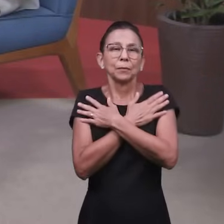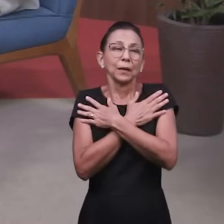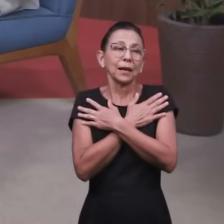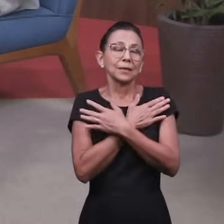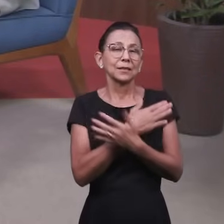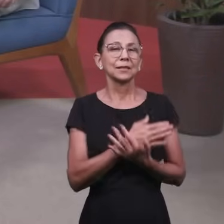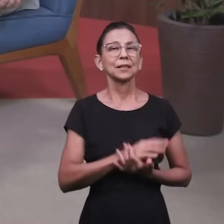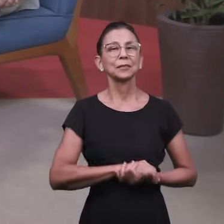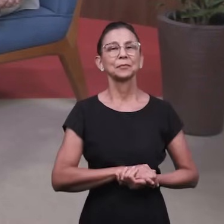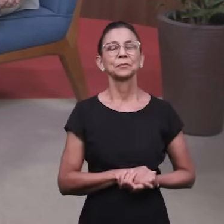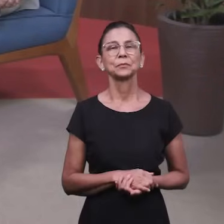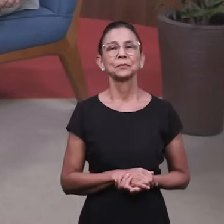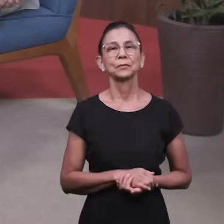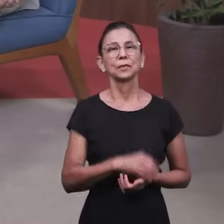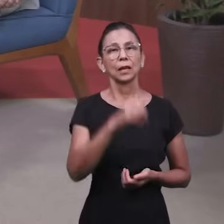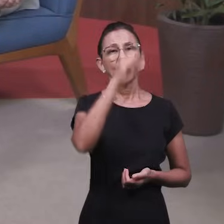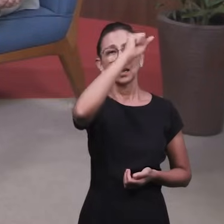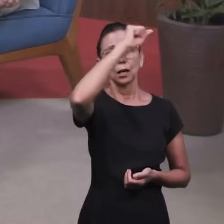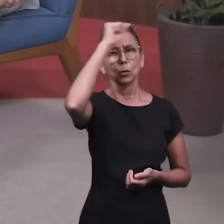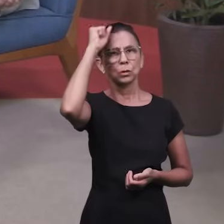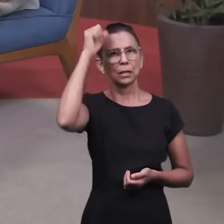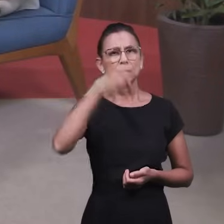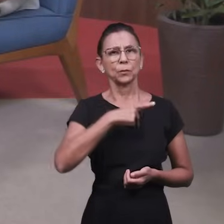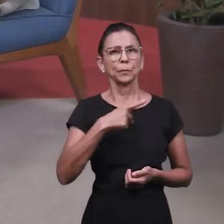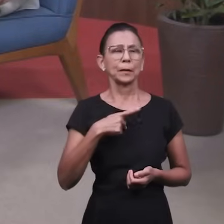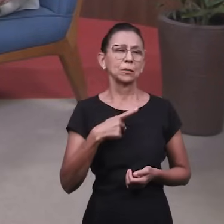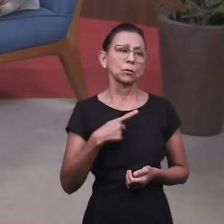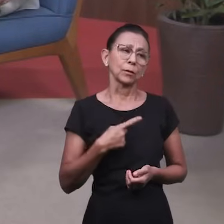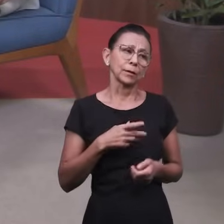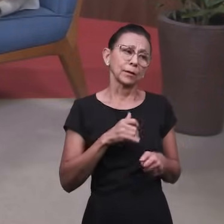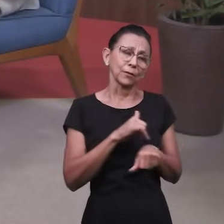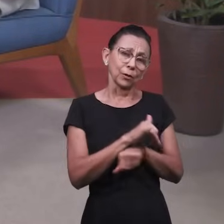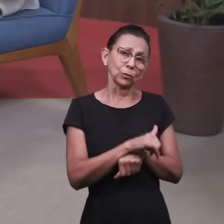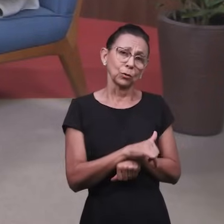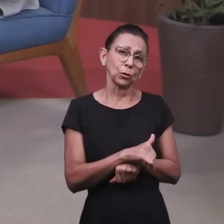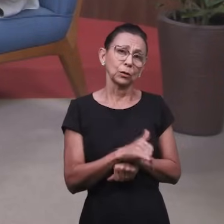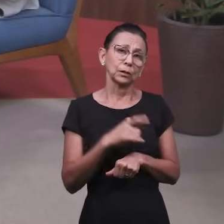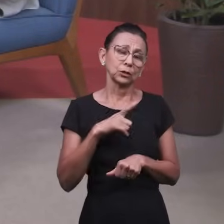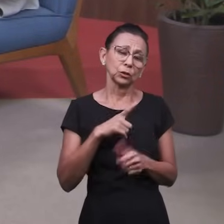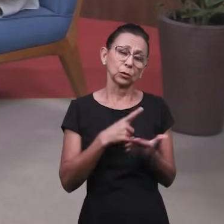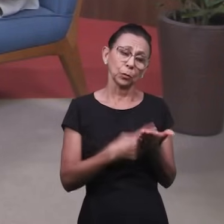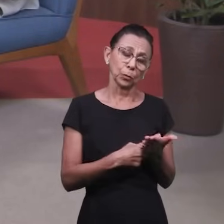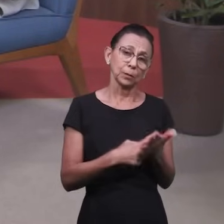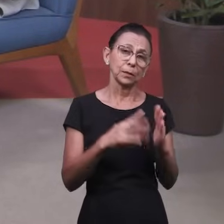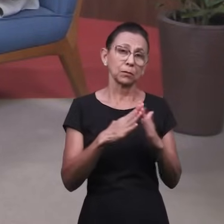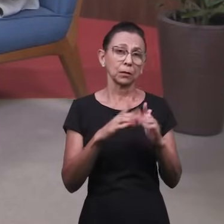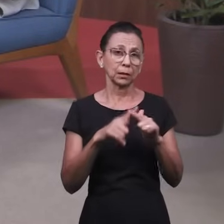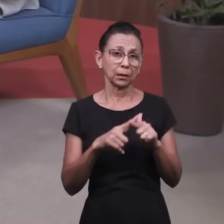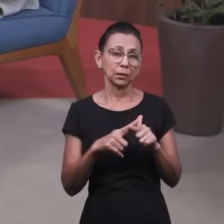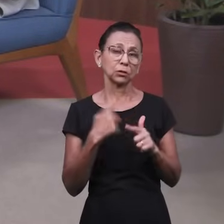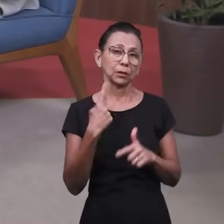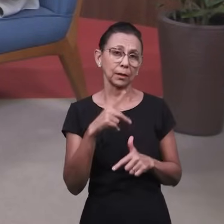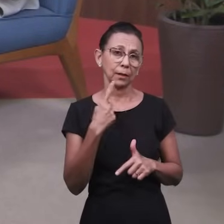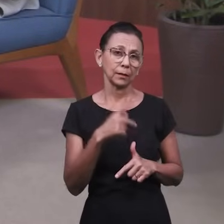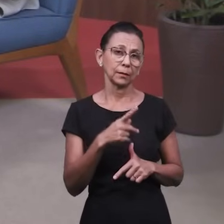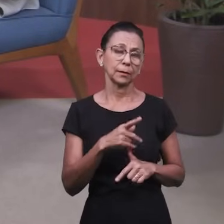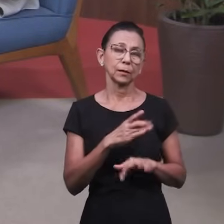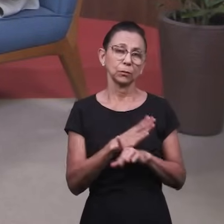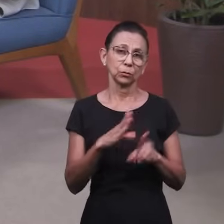abraço para o Sérgio. Vai, Senhor. Hoje não pode estar, né? Tem um compromisso da igreja também. Na igreja, né? um culto